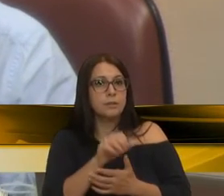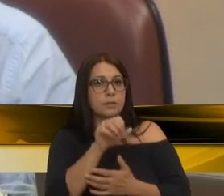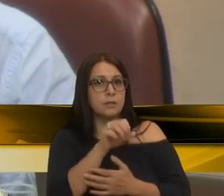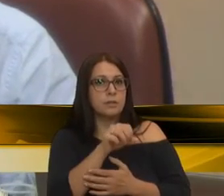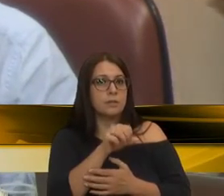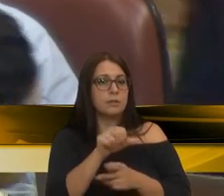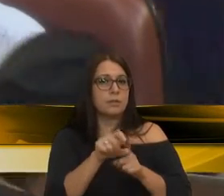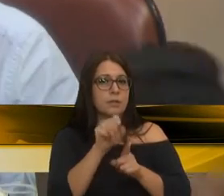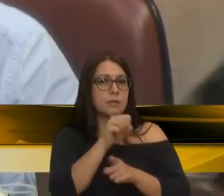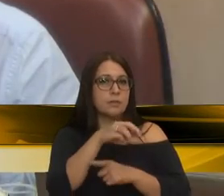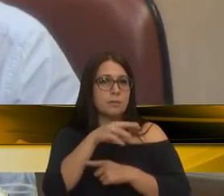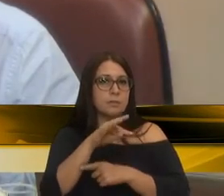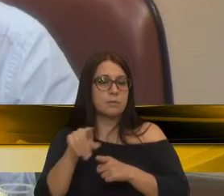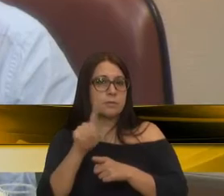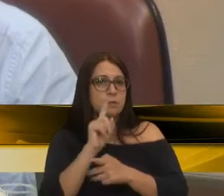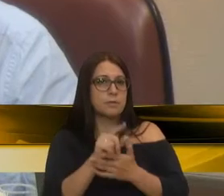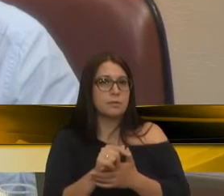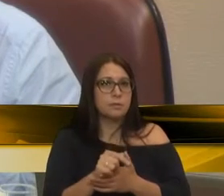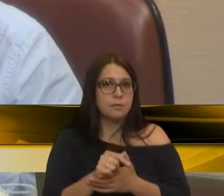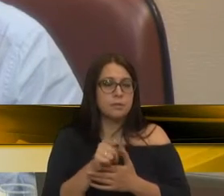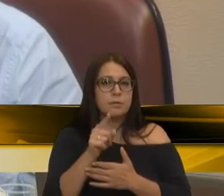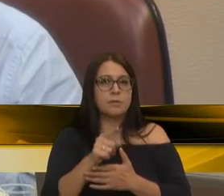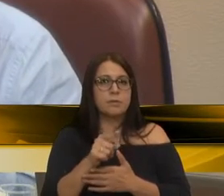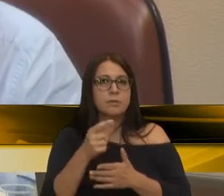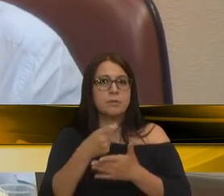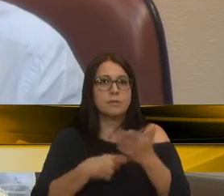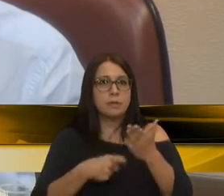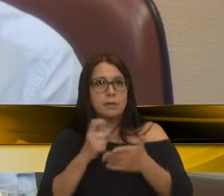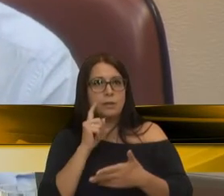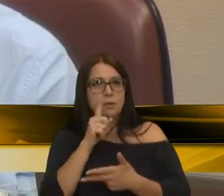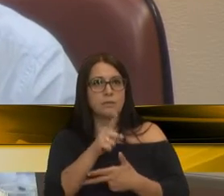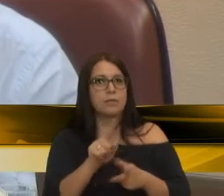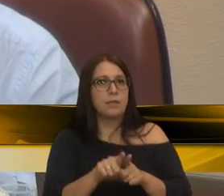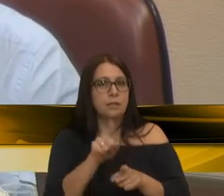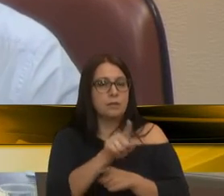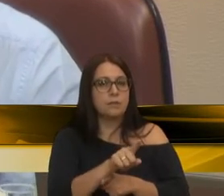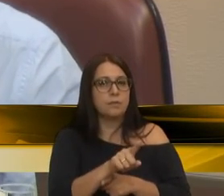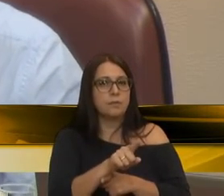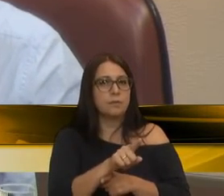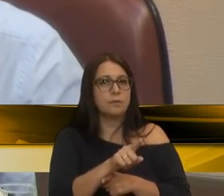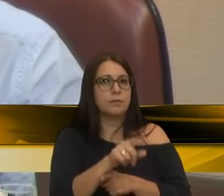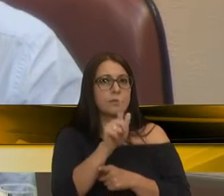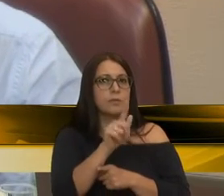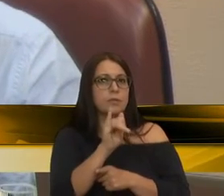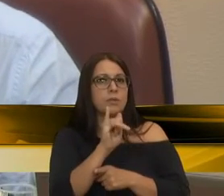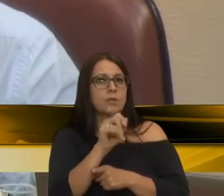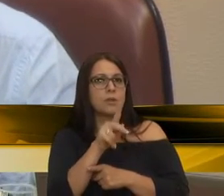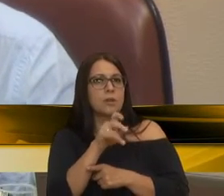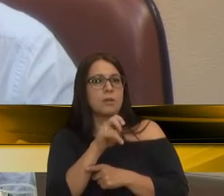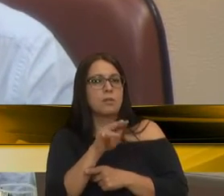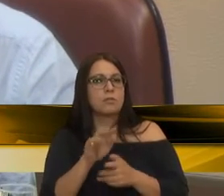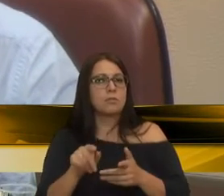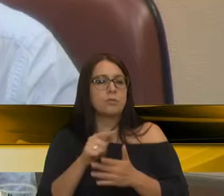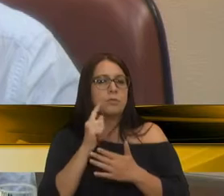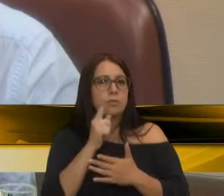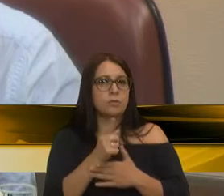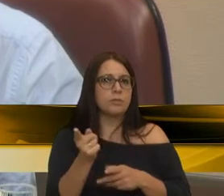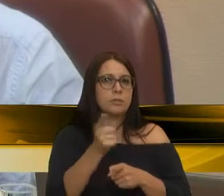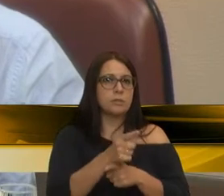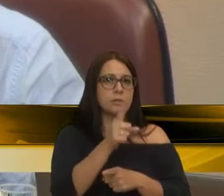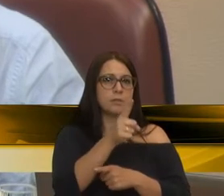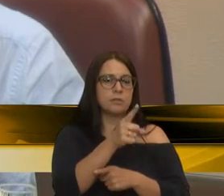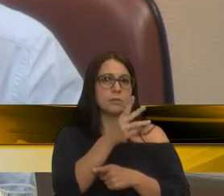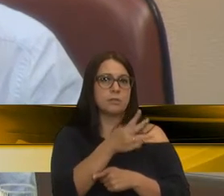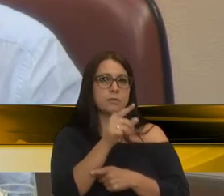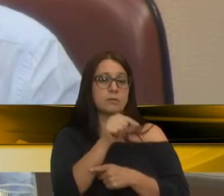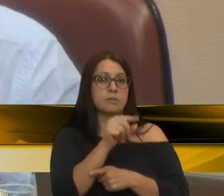smt anexo oitavo planilha tarifária com base no modelo geipot 14.3 ponto